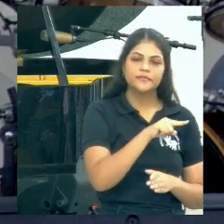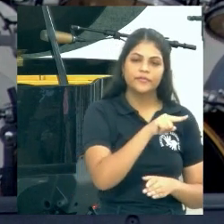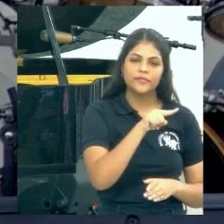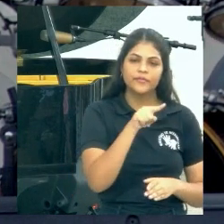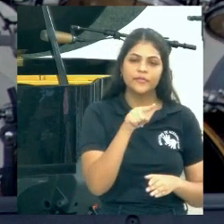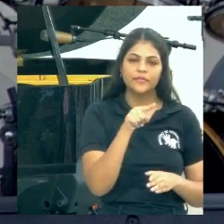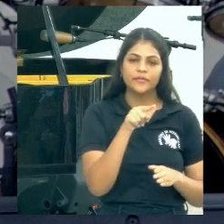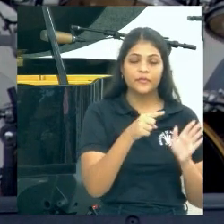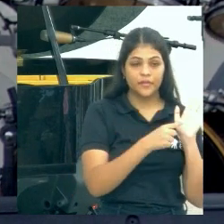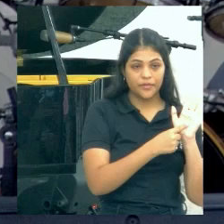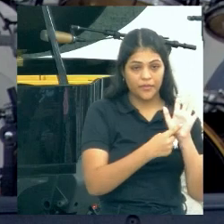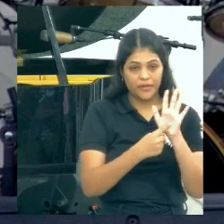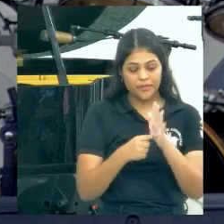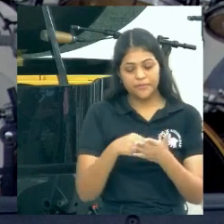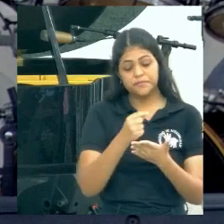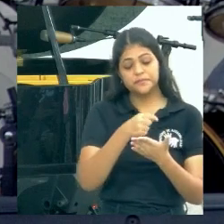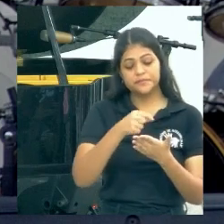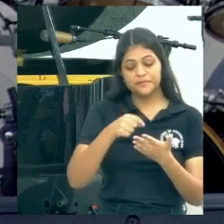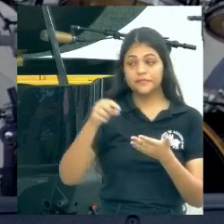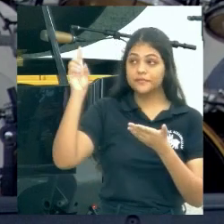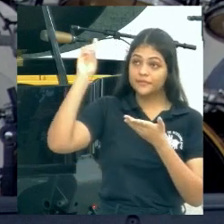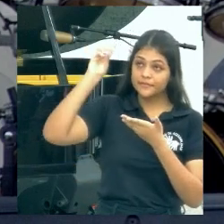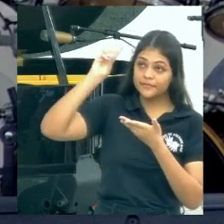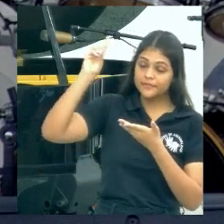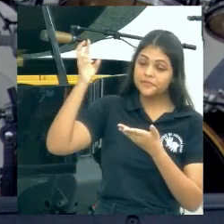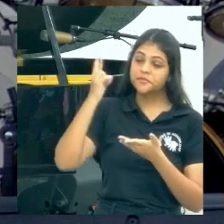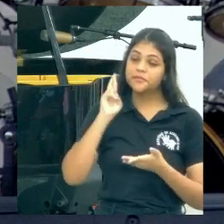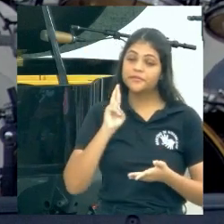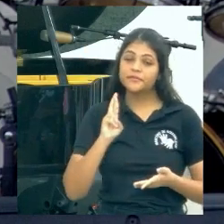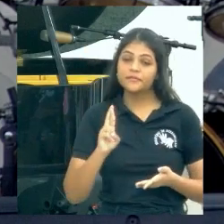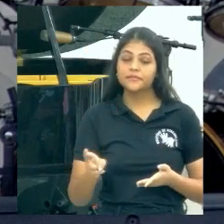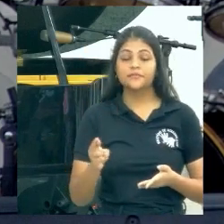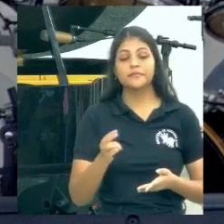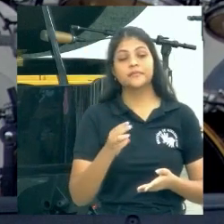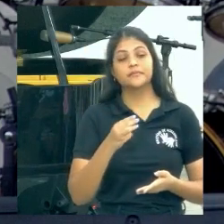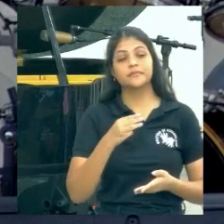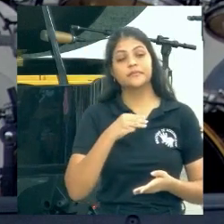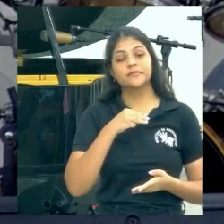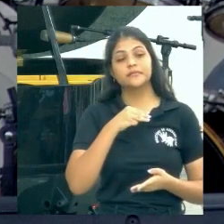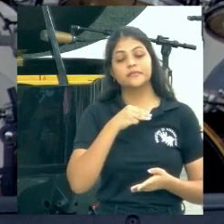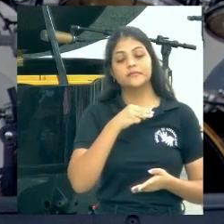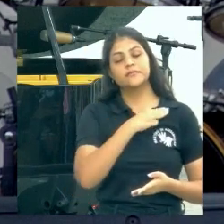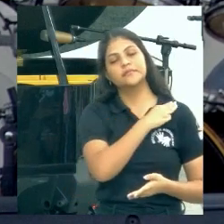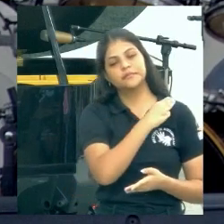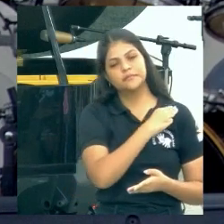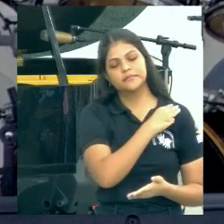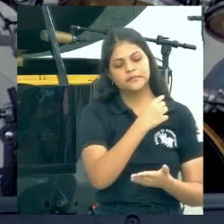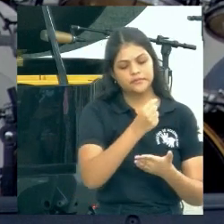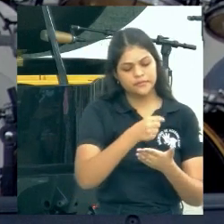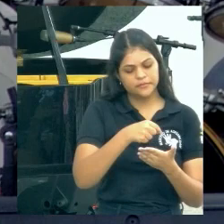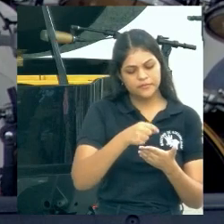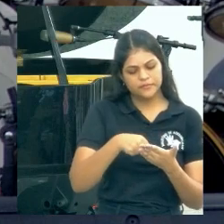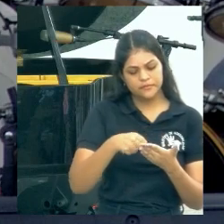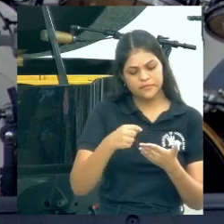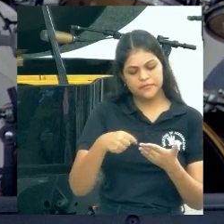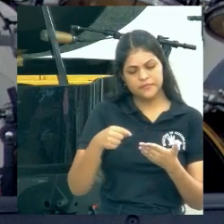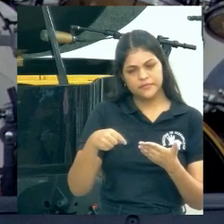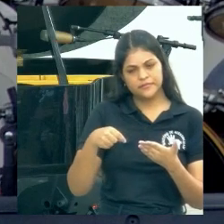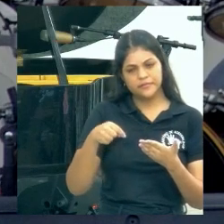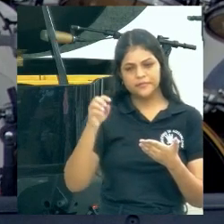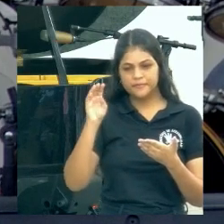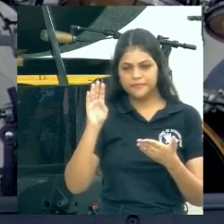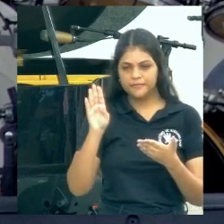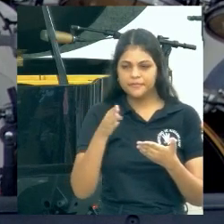que são uma carta de Cristo, resultado do nosso ministério, escrita não com tinta, mas com